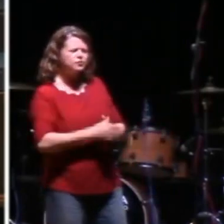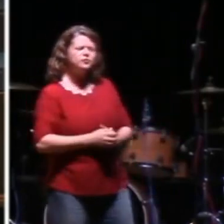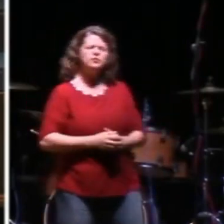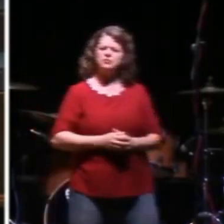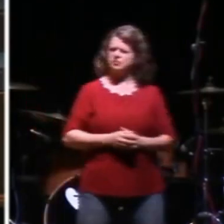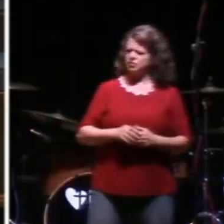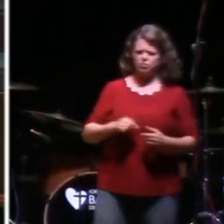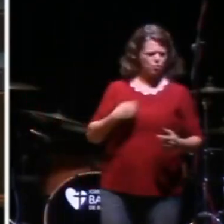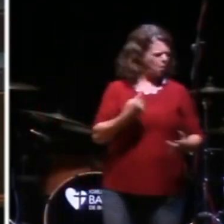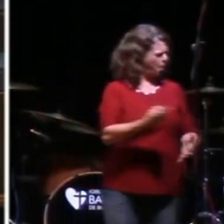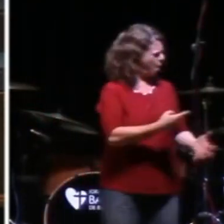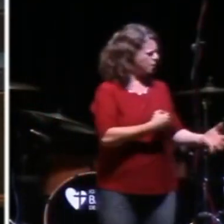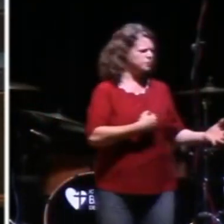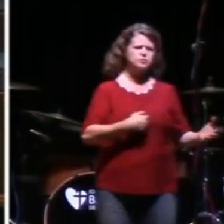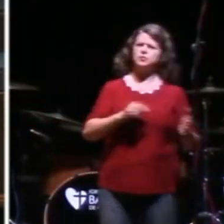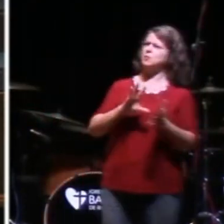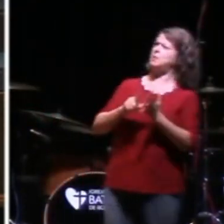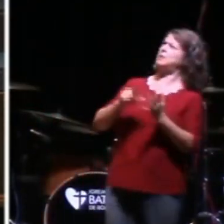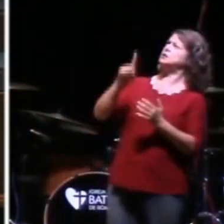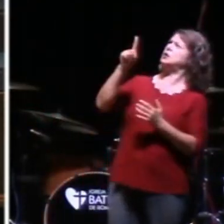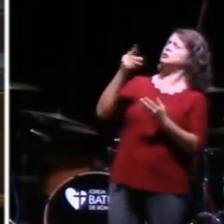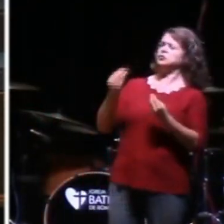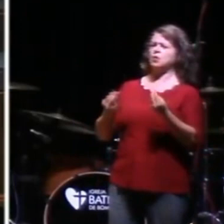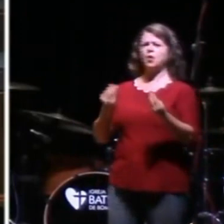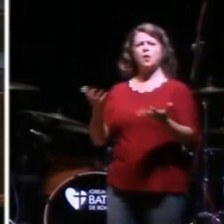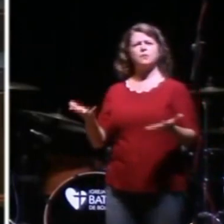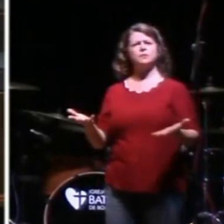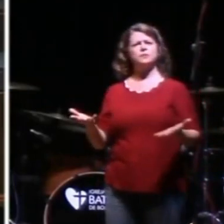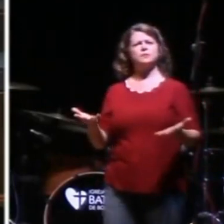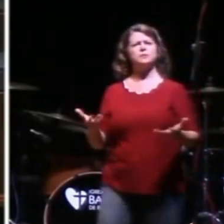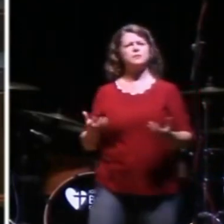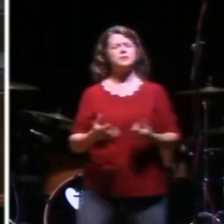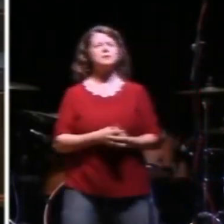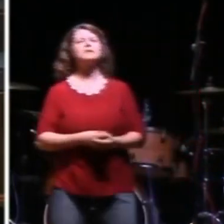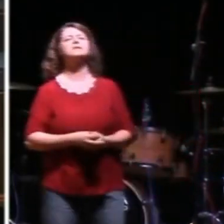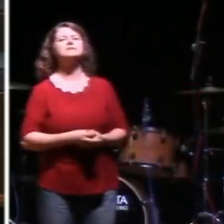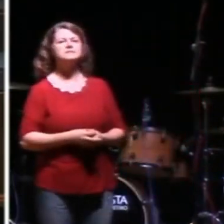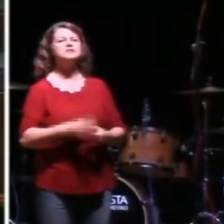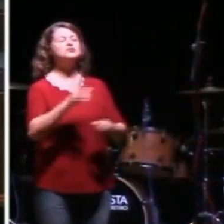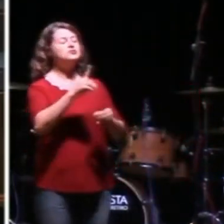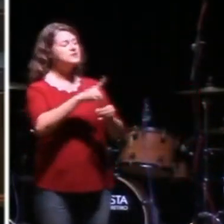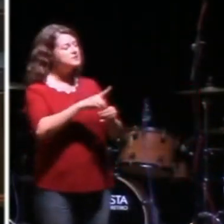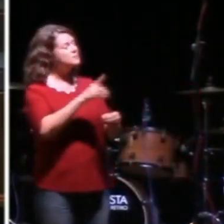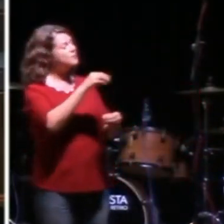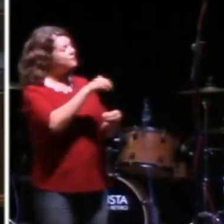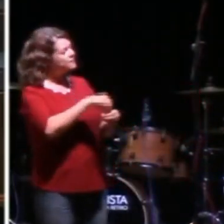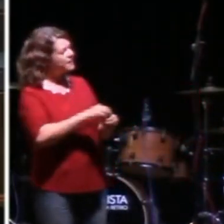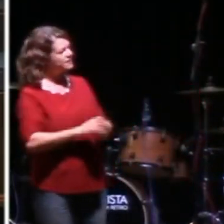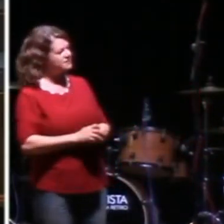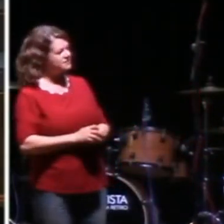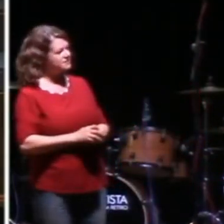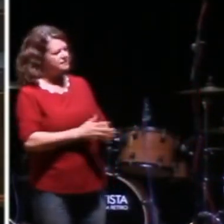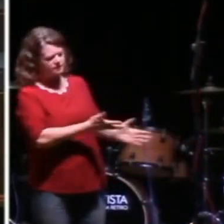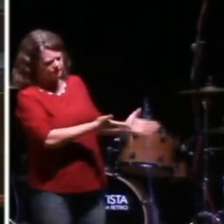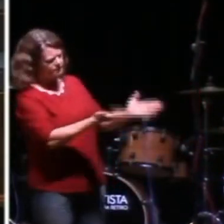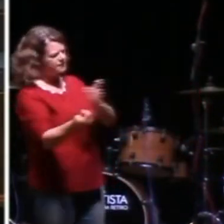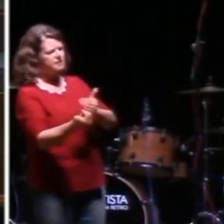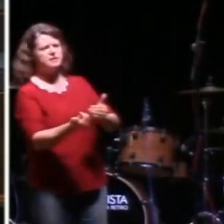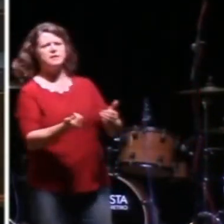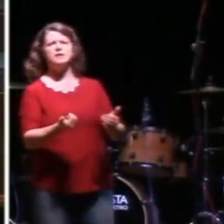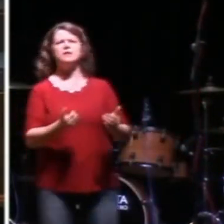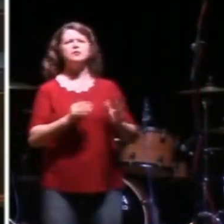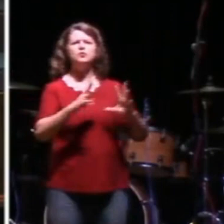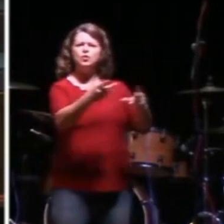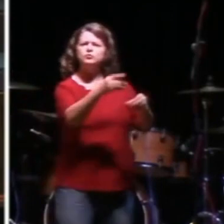sois amaldiçoados porque a mim me roubais e ele faz o desafio trazei todos os dízimos a casa do